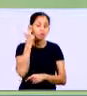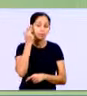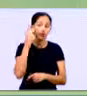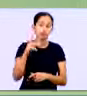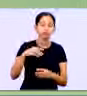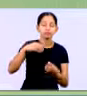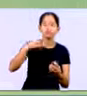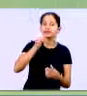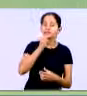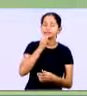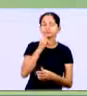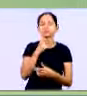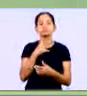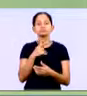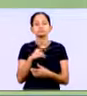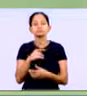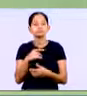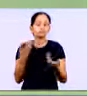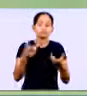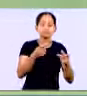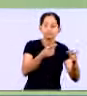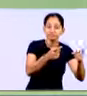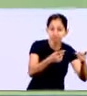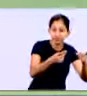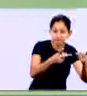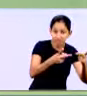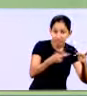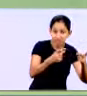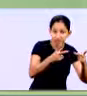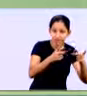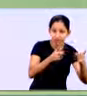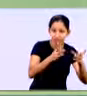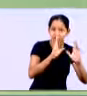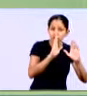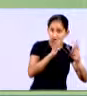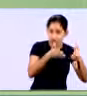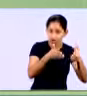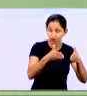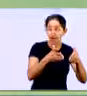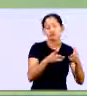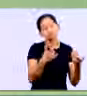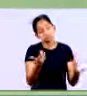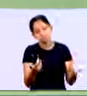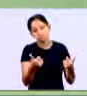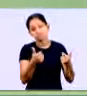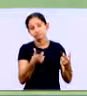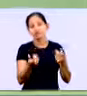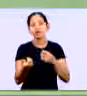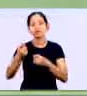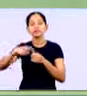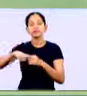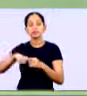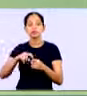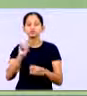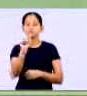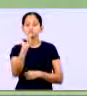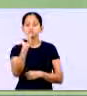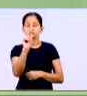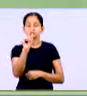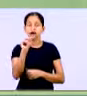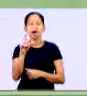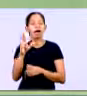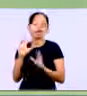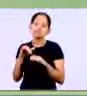empresa. Sai o produto para o mercado, ele é vendido e retorna para a empresa, eu vou produzir ele